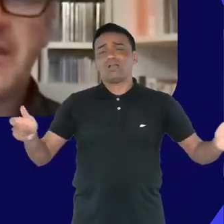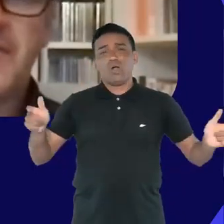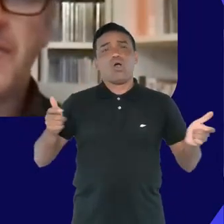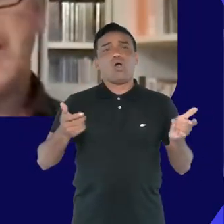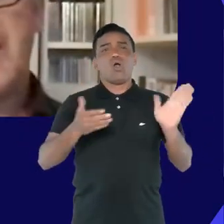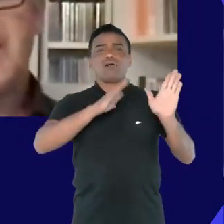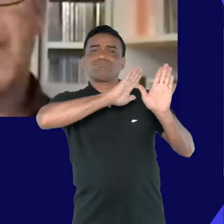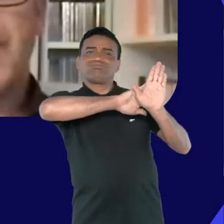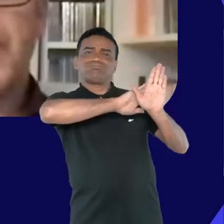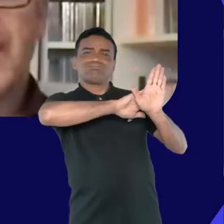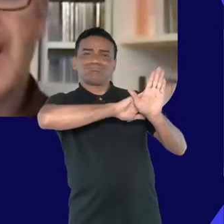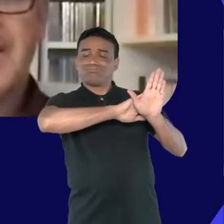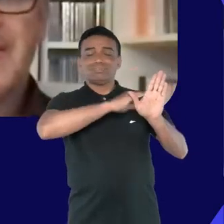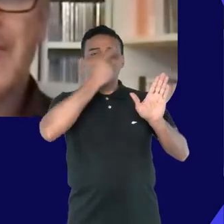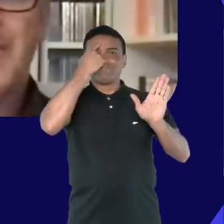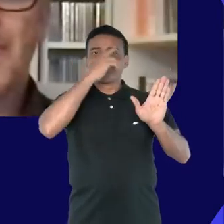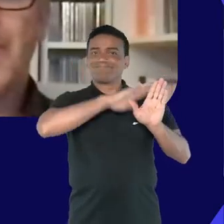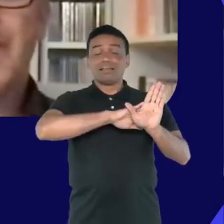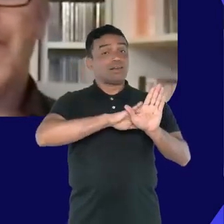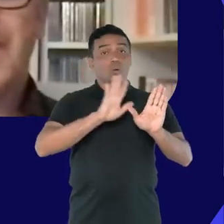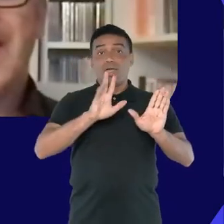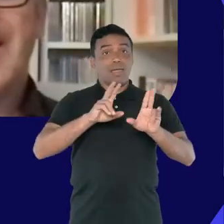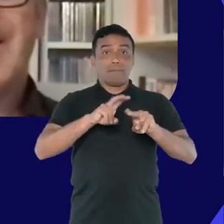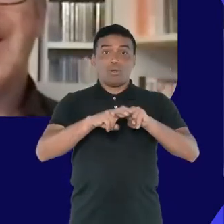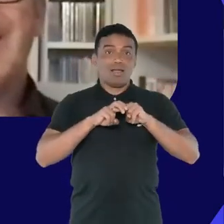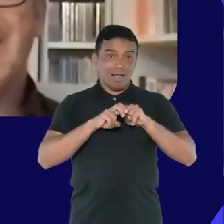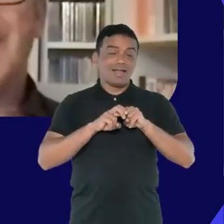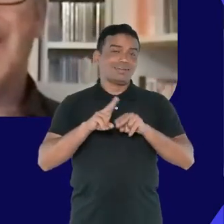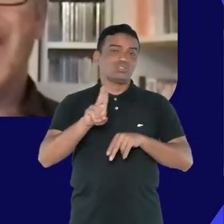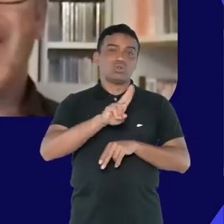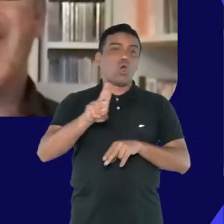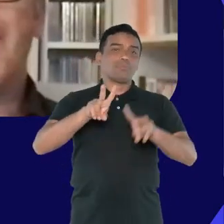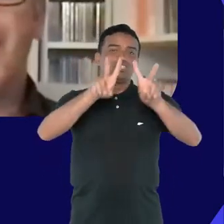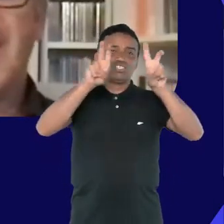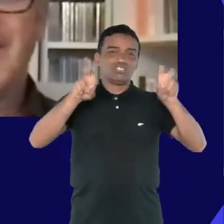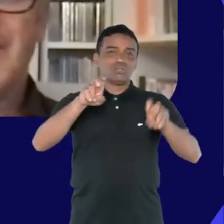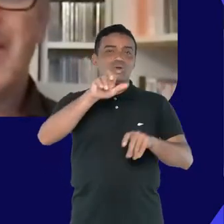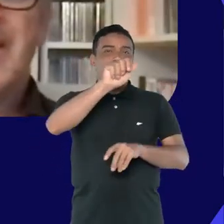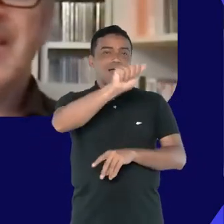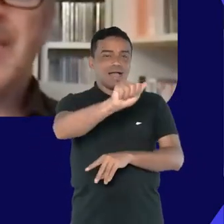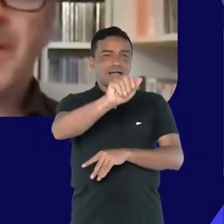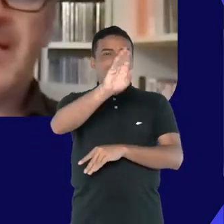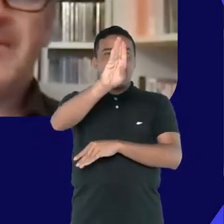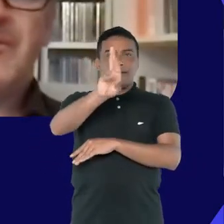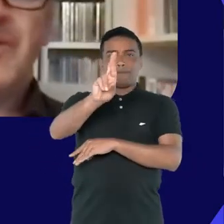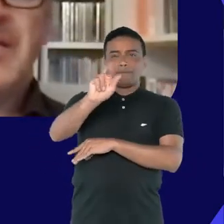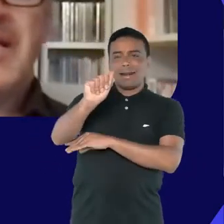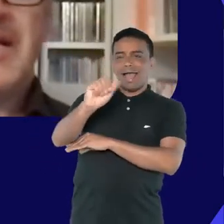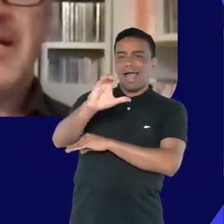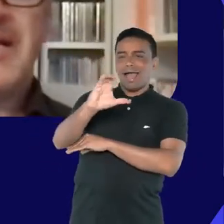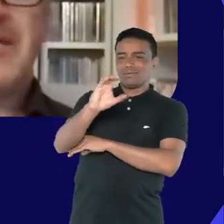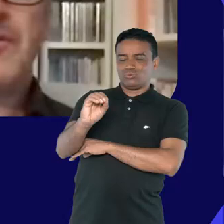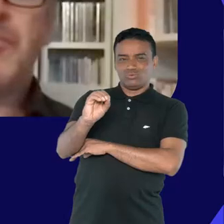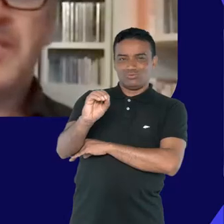trás deste livro. Aliás, não é por acaso que o livro tem este título, não é? Abraço. E